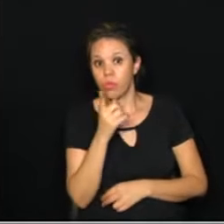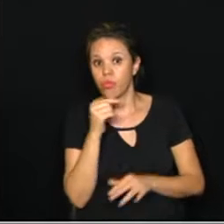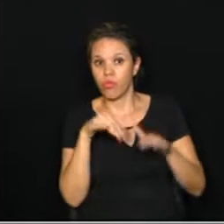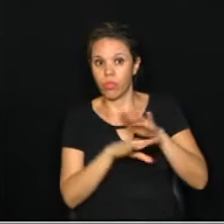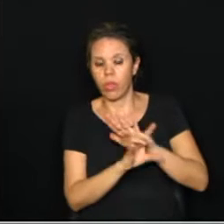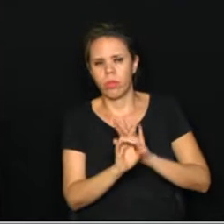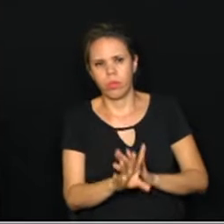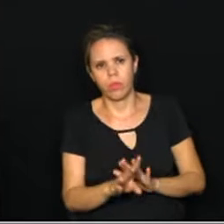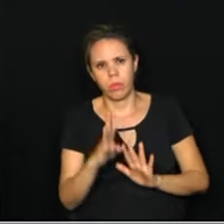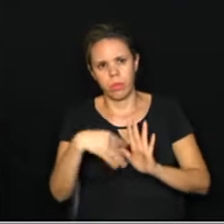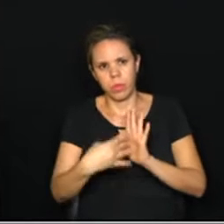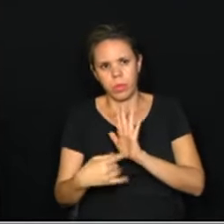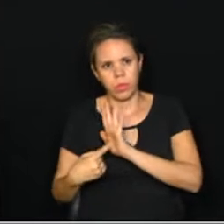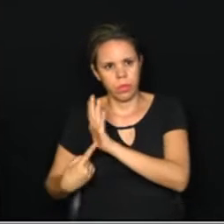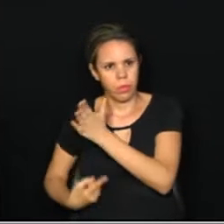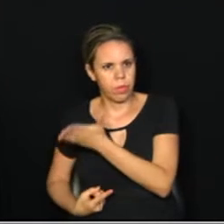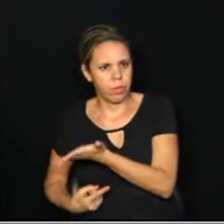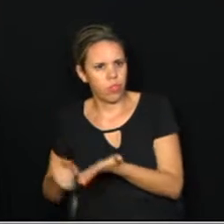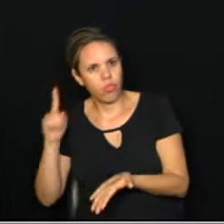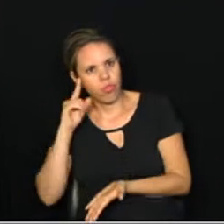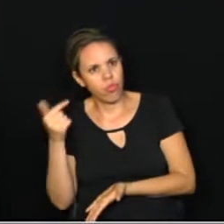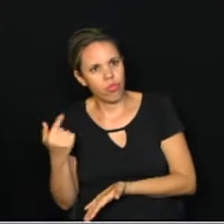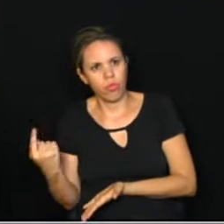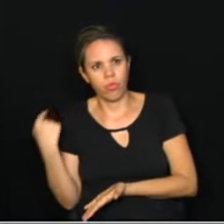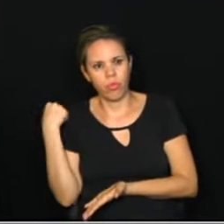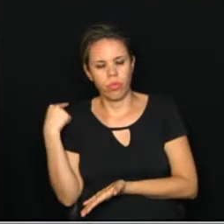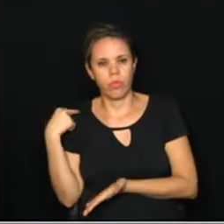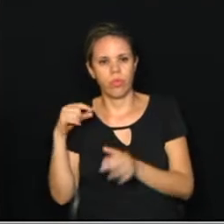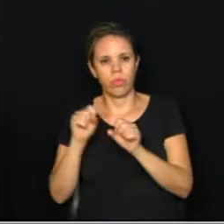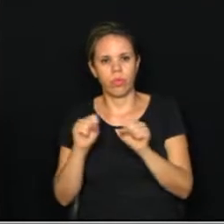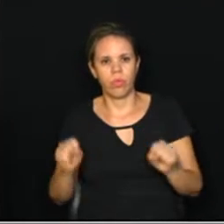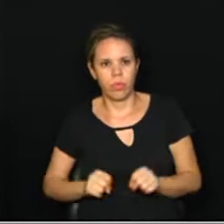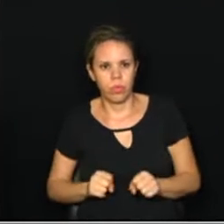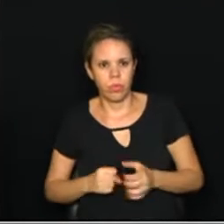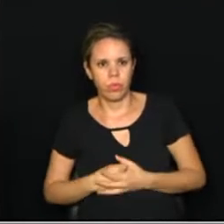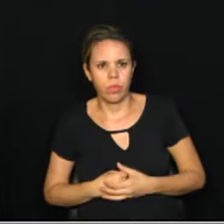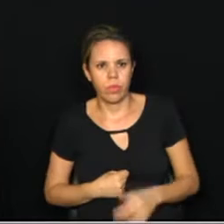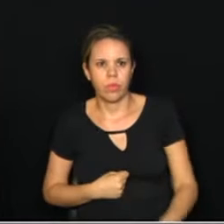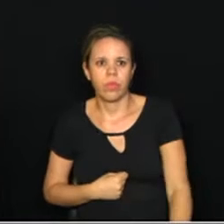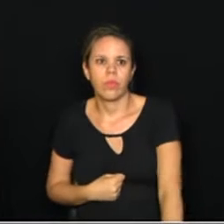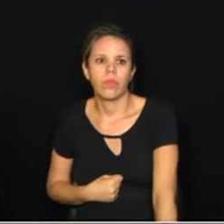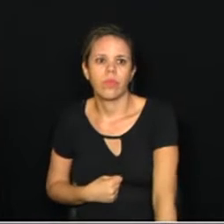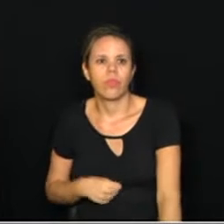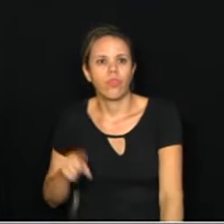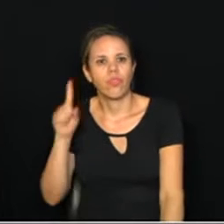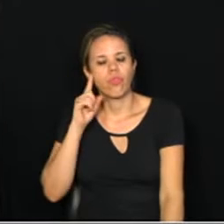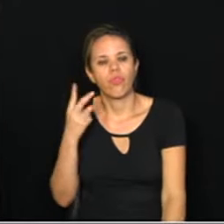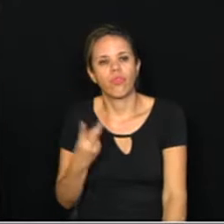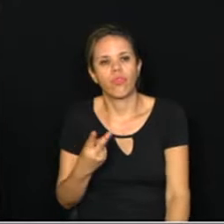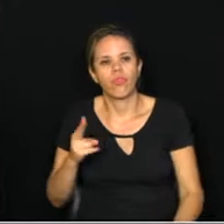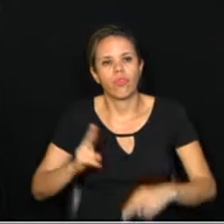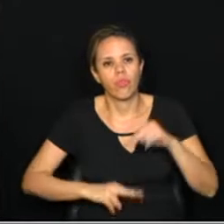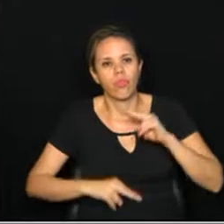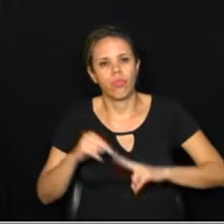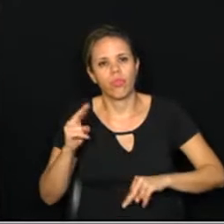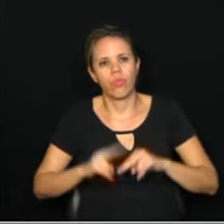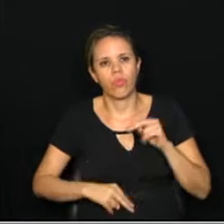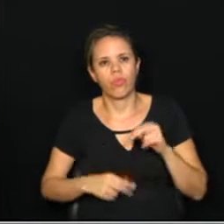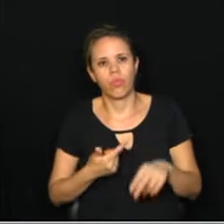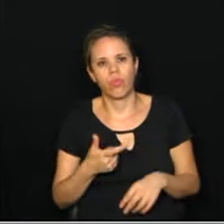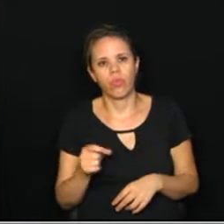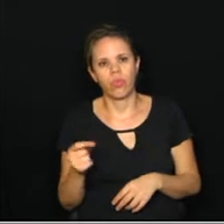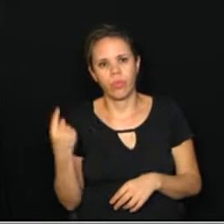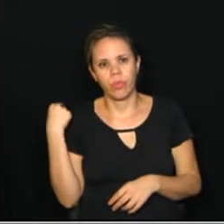aqui nesse gráfico tem o dado do dia 2, né? No dia 2, o sistema Cantareira, no dia 2 de junho de 2020, que foi o